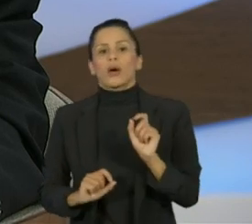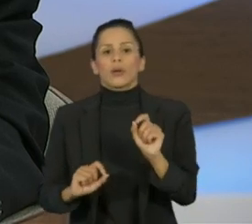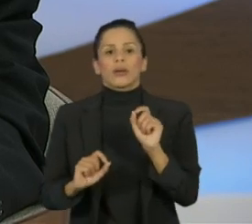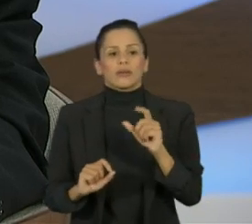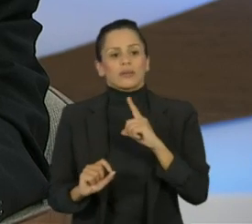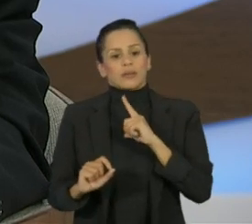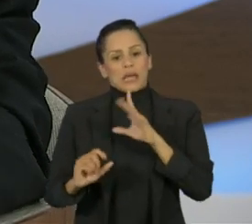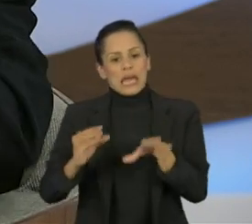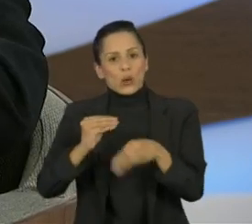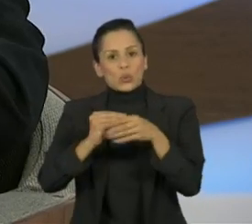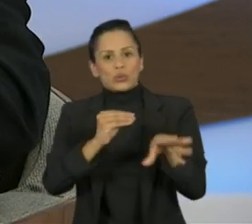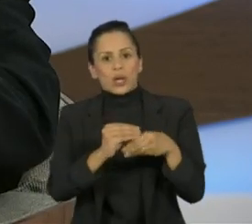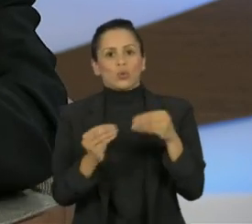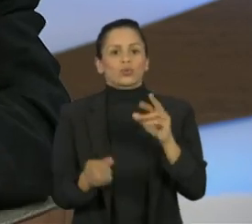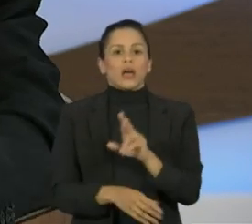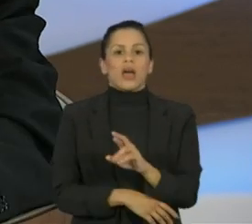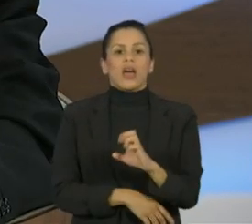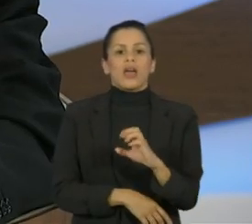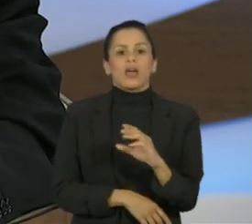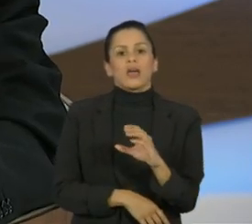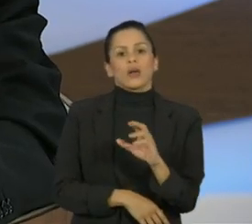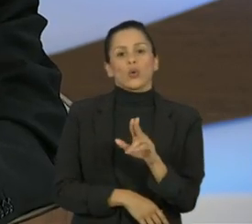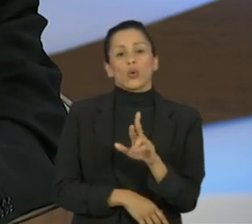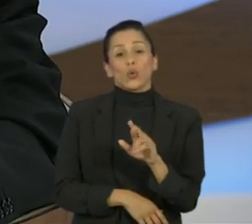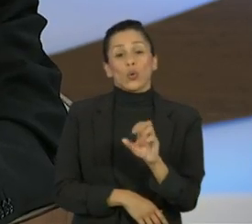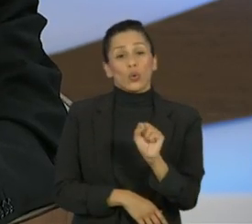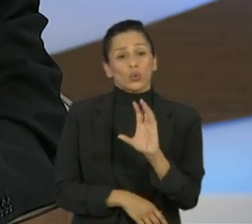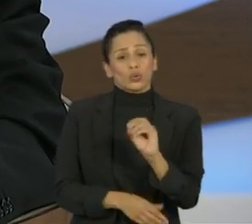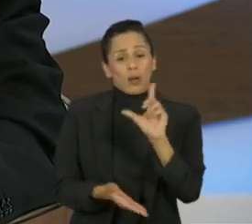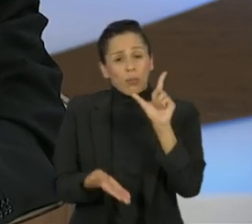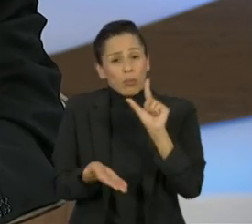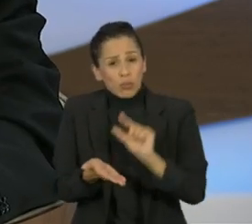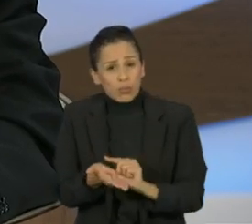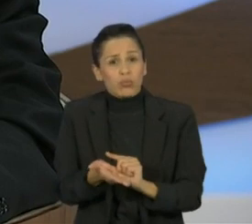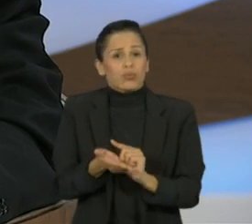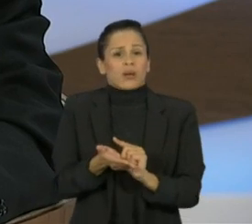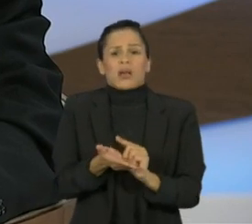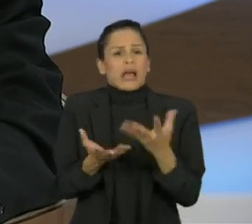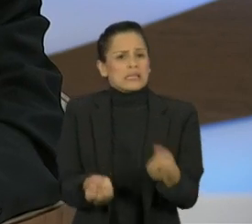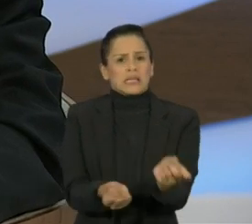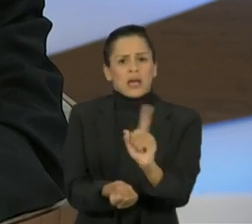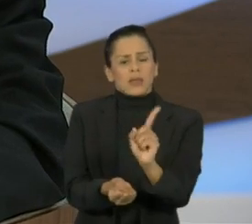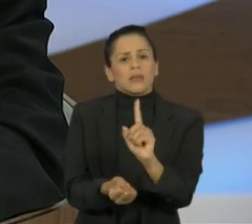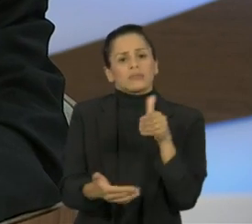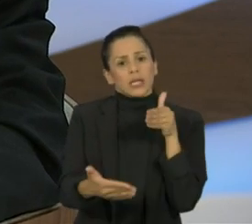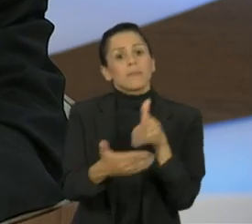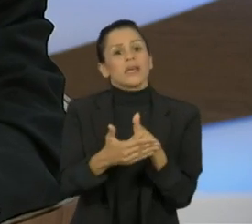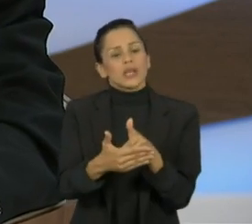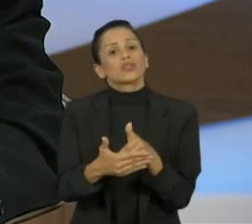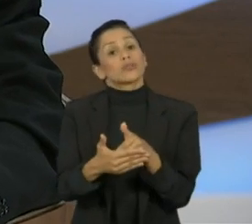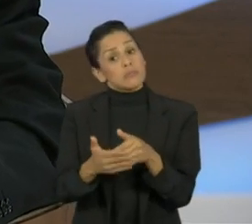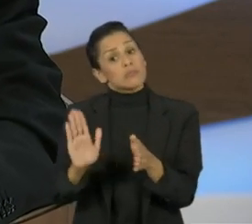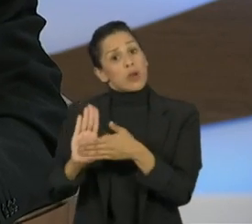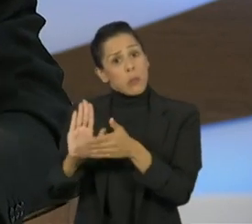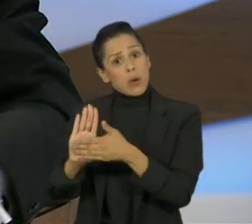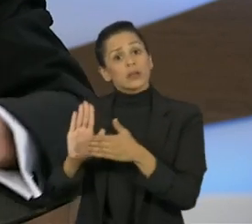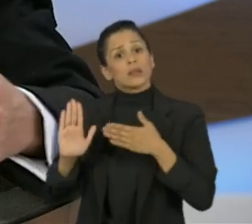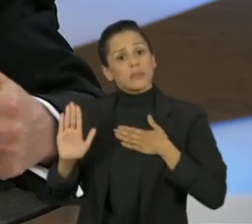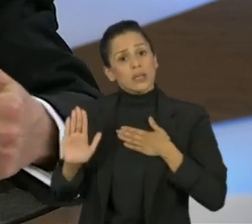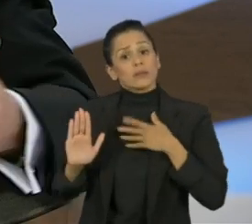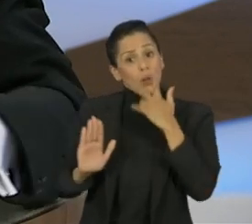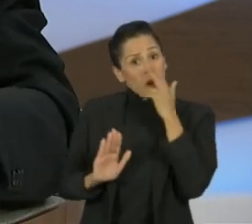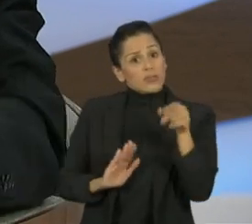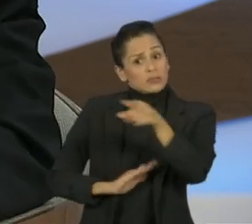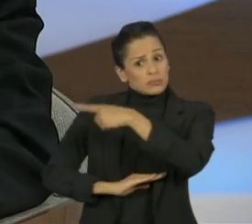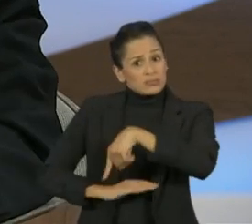sejamos capazes de julgar em um ano você acaba com a monopolização e acho que essa é uma crítica procedente acho que a gente deve levar em